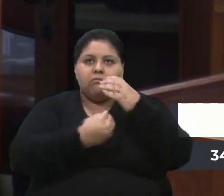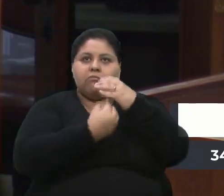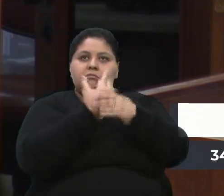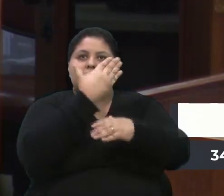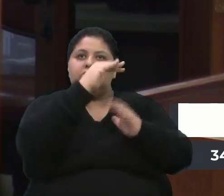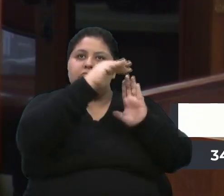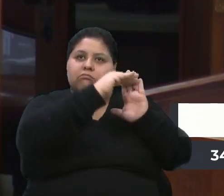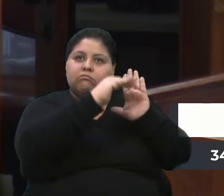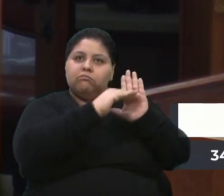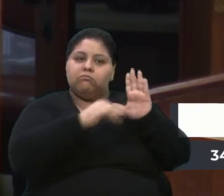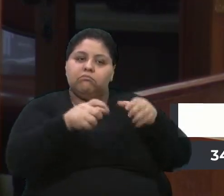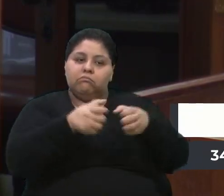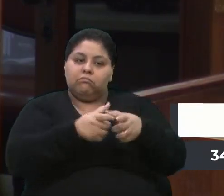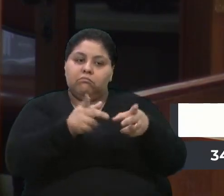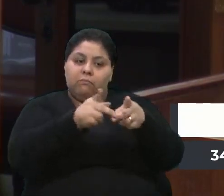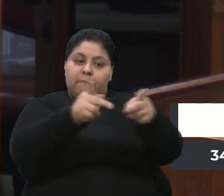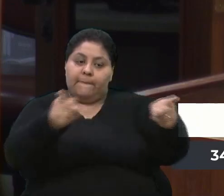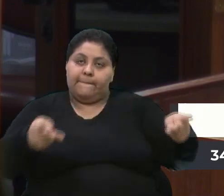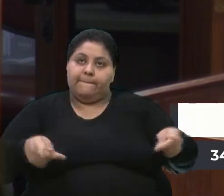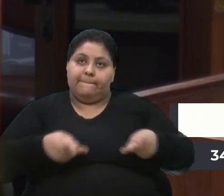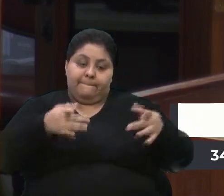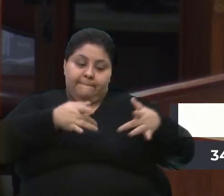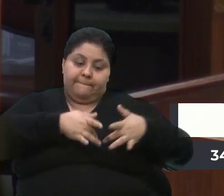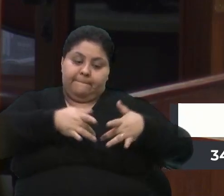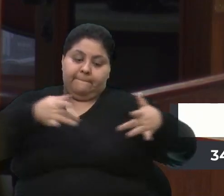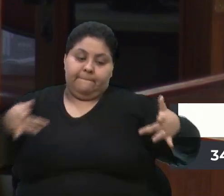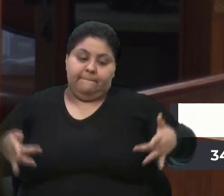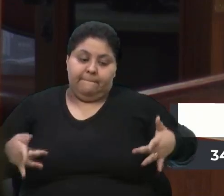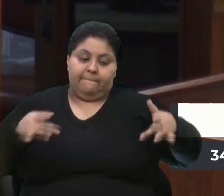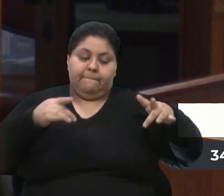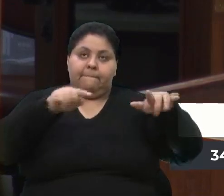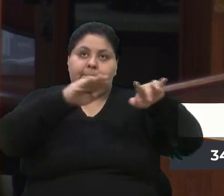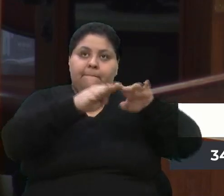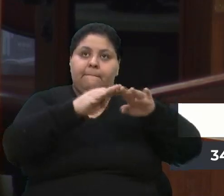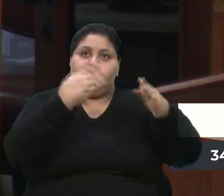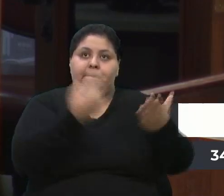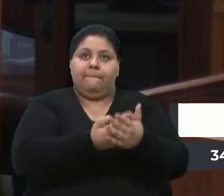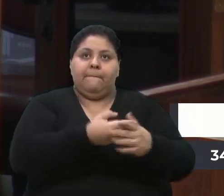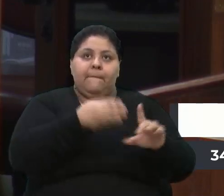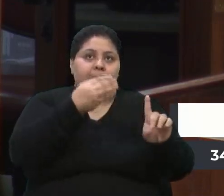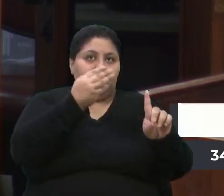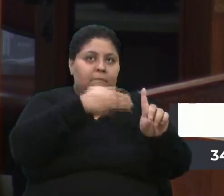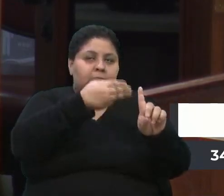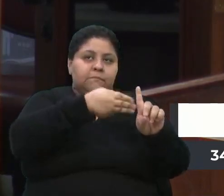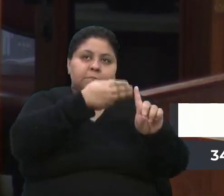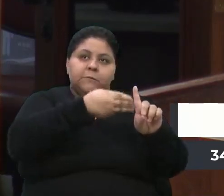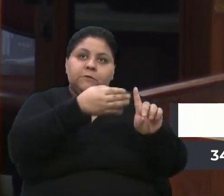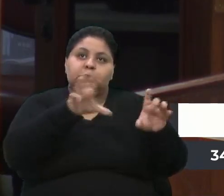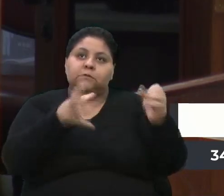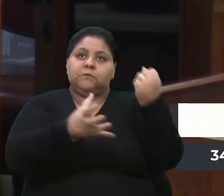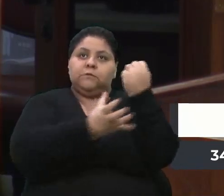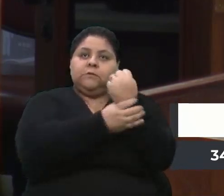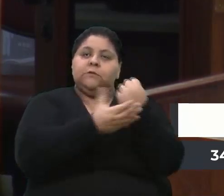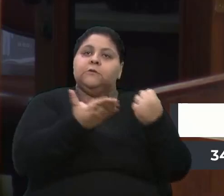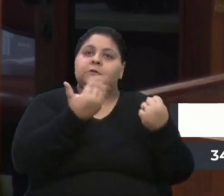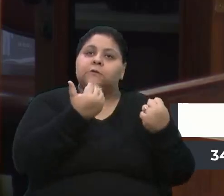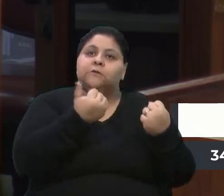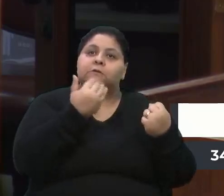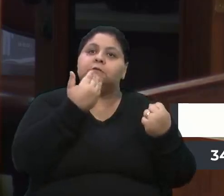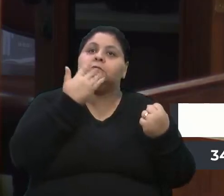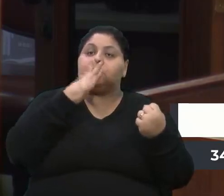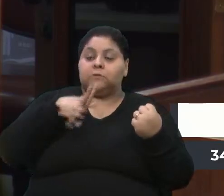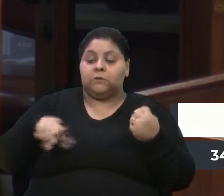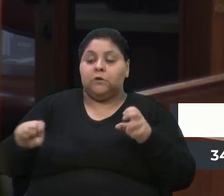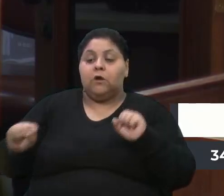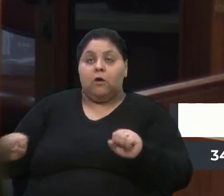Prato Solidário, em que em escolas de região de vulnerabilidade e segurança alimentar, as crianças, os estudantes podem almoçar